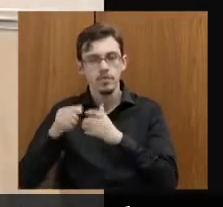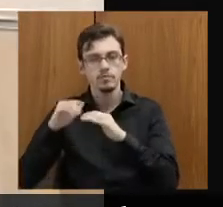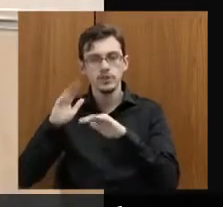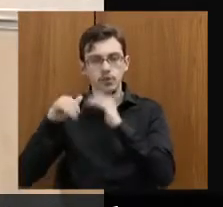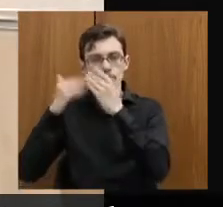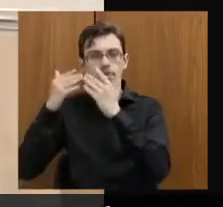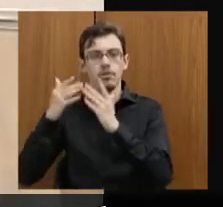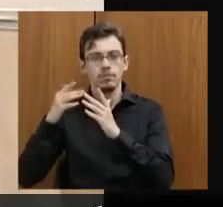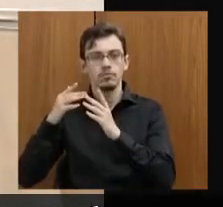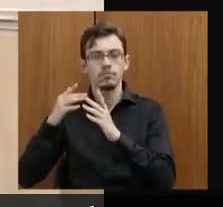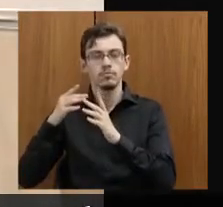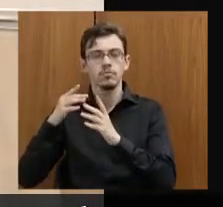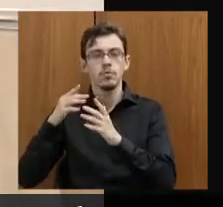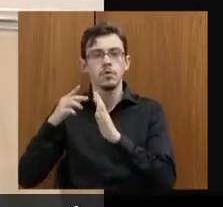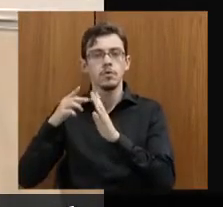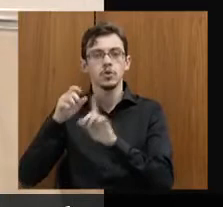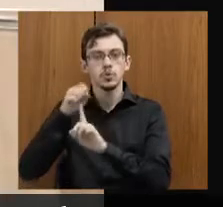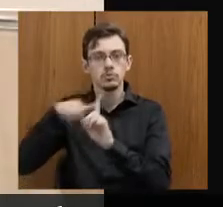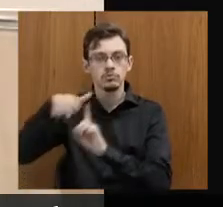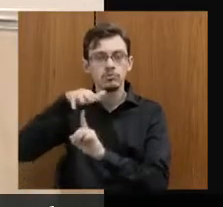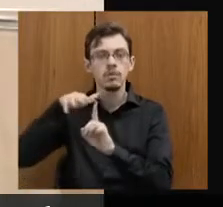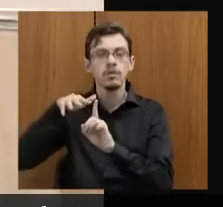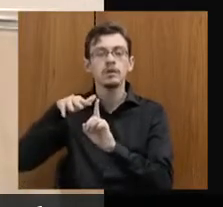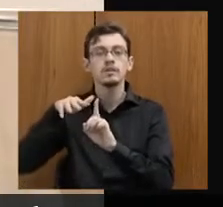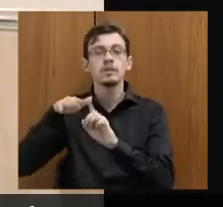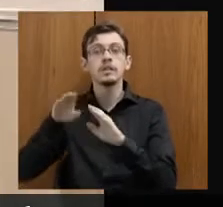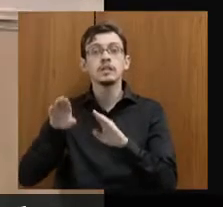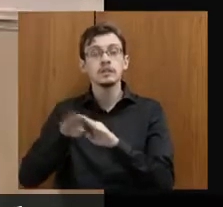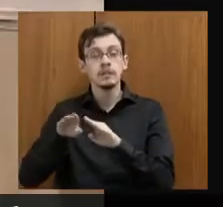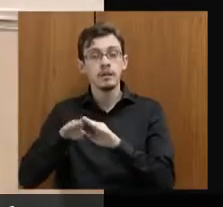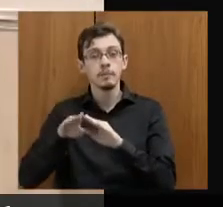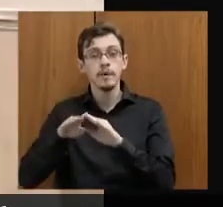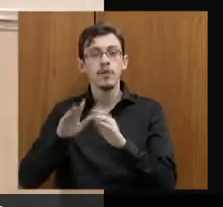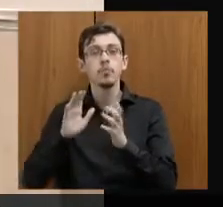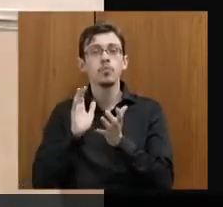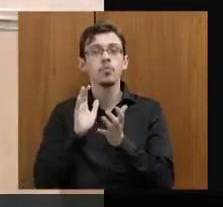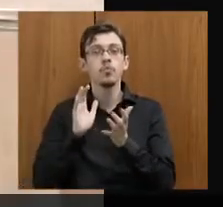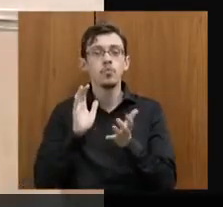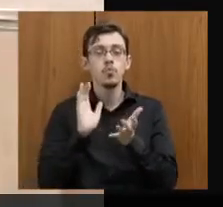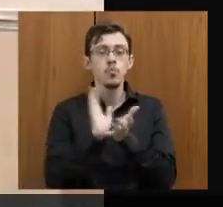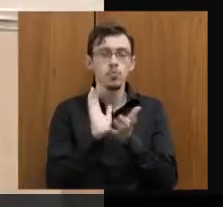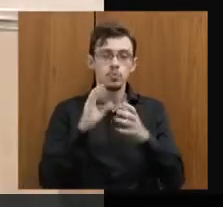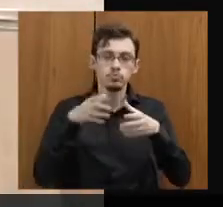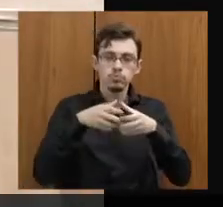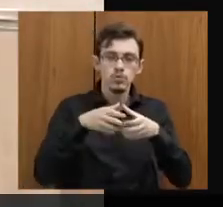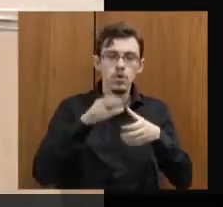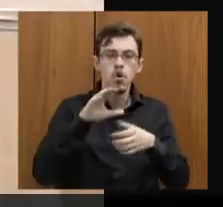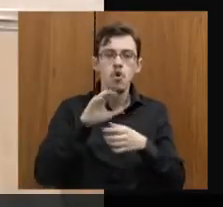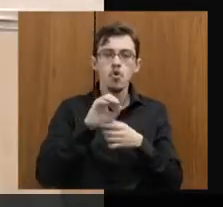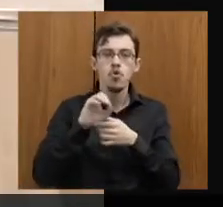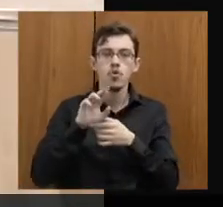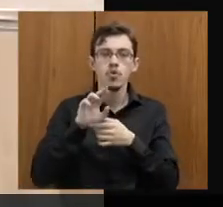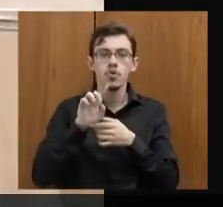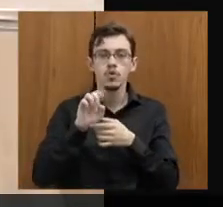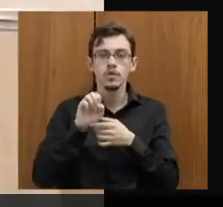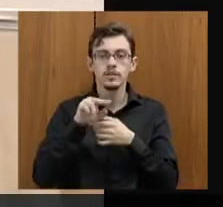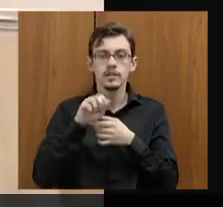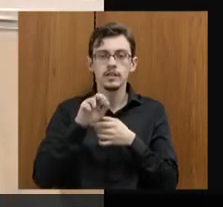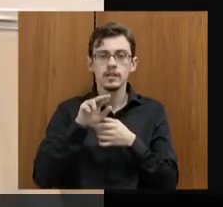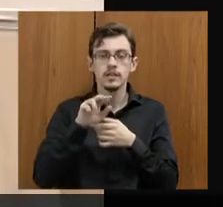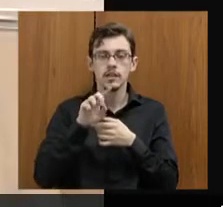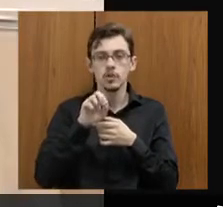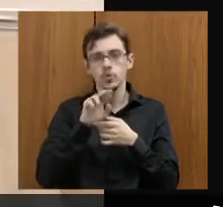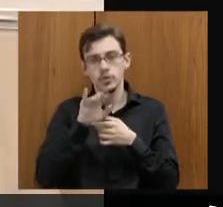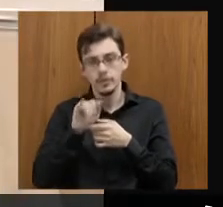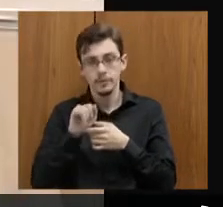sustentável para público nacionais E tem também dessa coordenadoria de igualdade racial tô falando aqui inclusive como membro da comissão